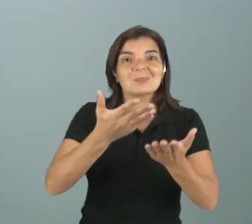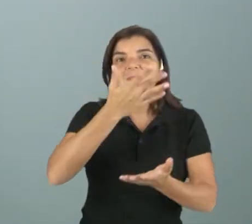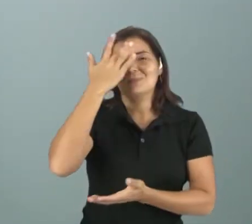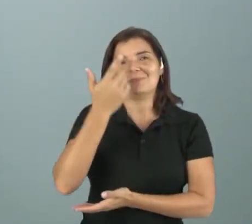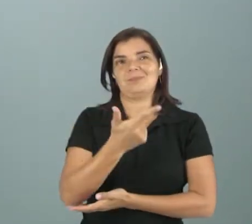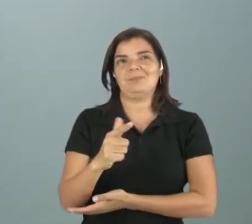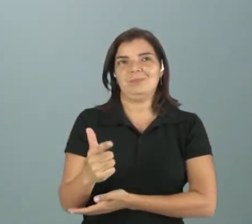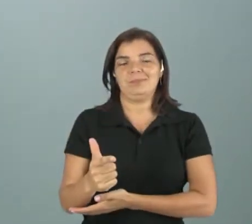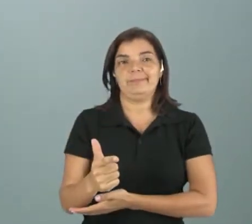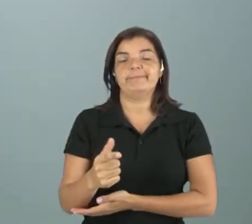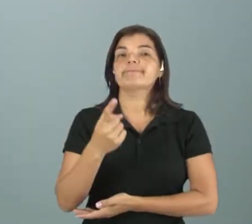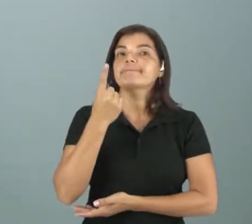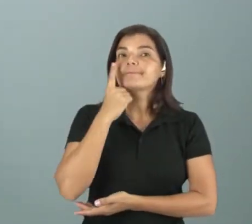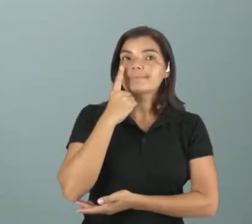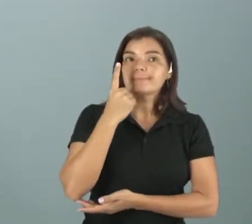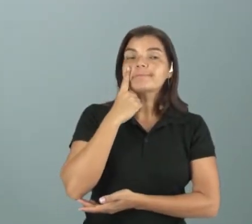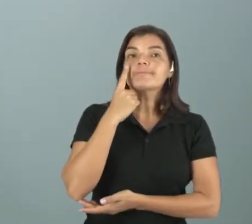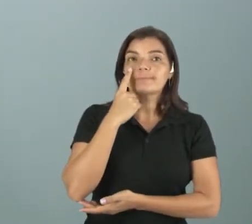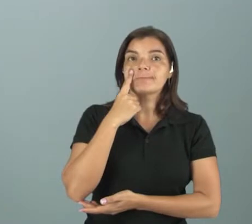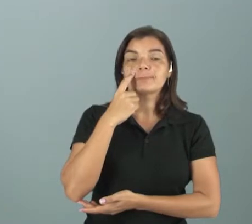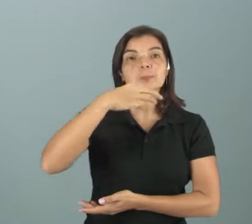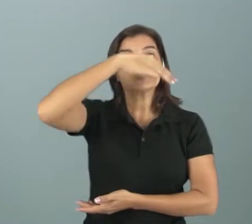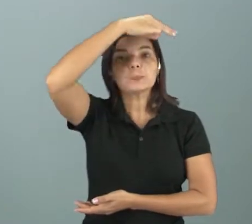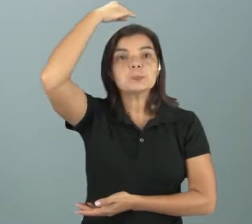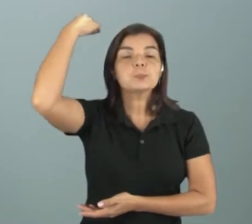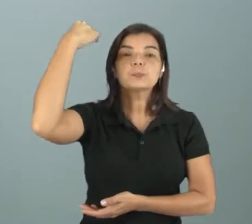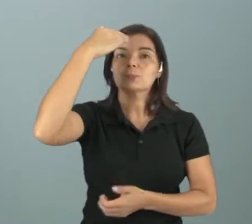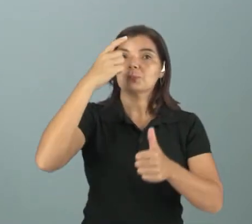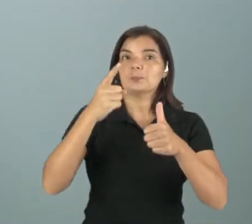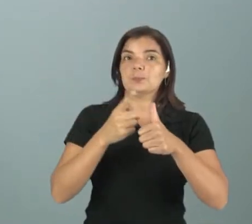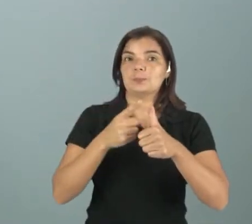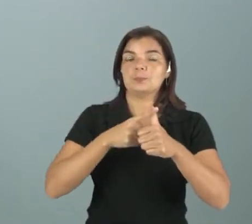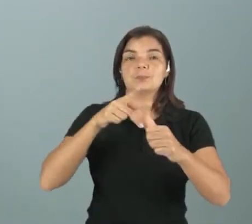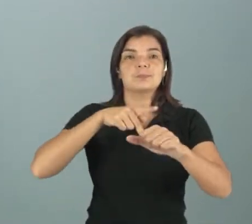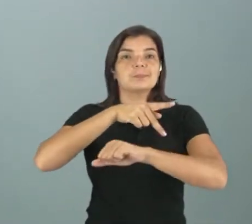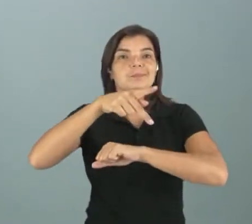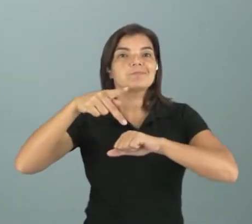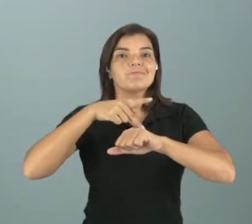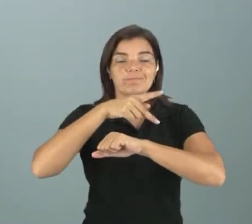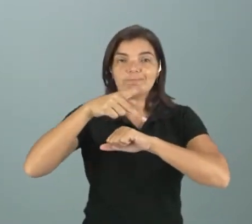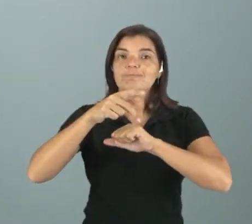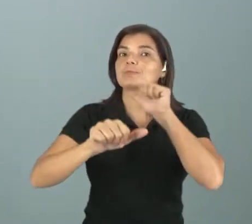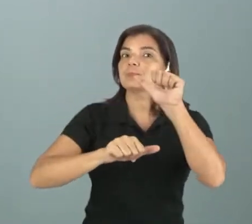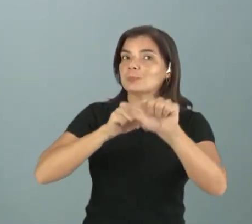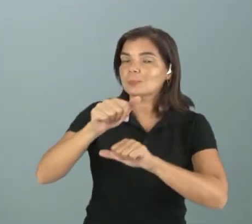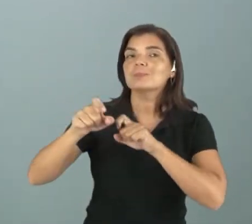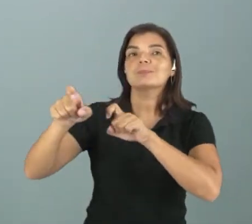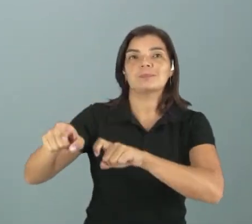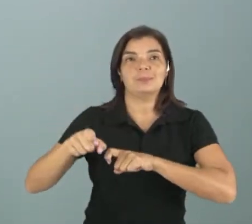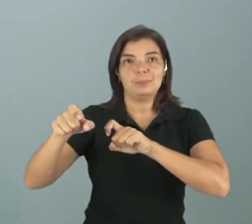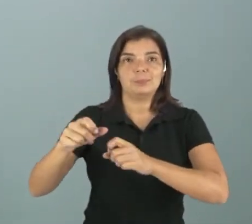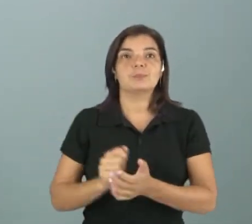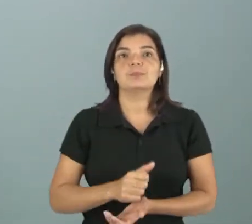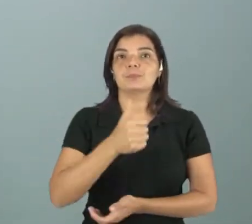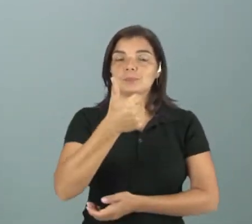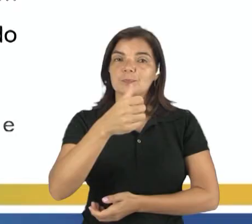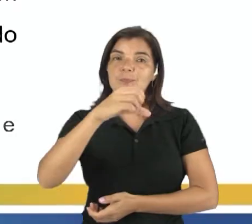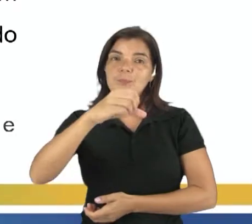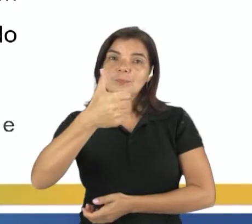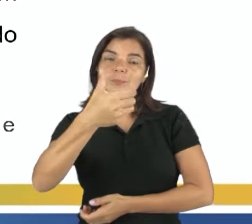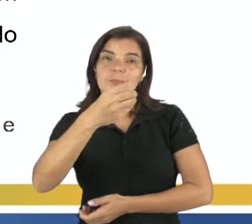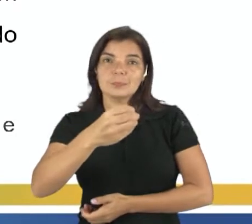aí estamos vendo que o México foi o primeiro país a fazer uma grande reforma agrária. A partir de